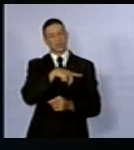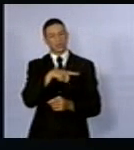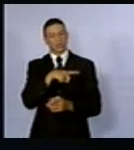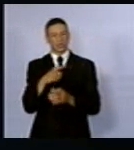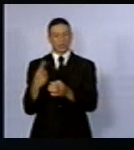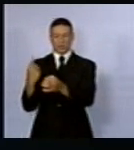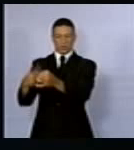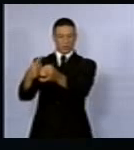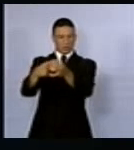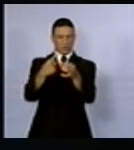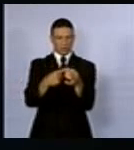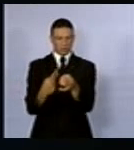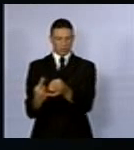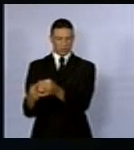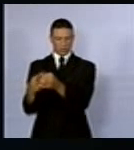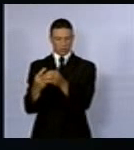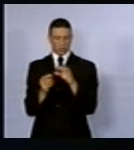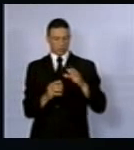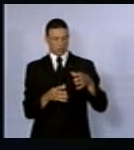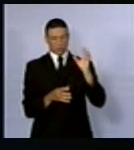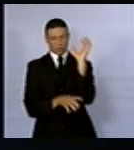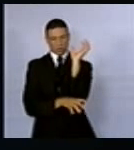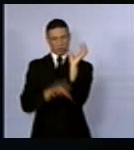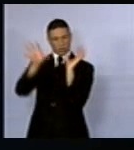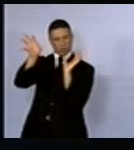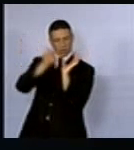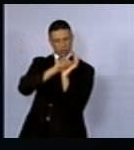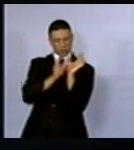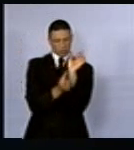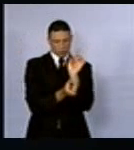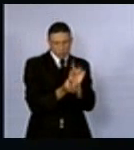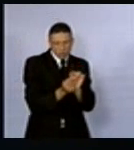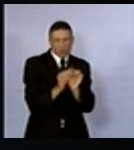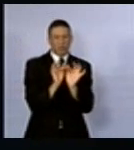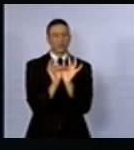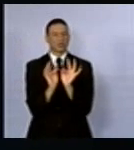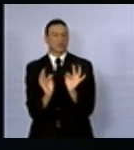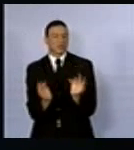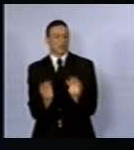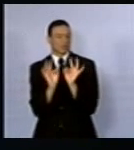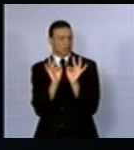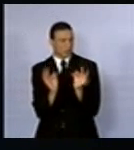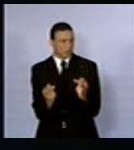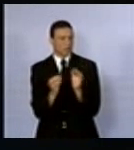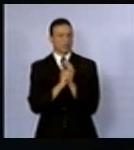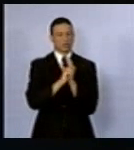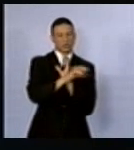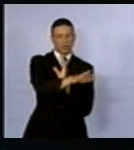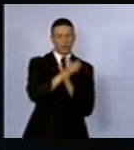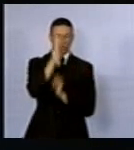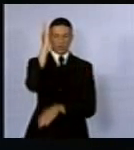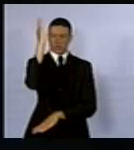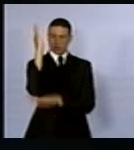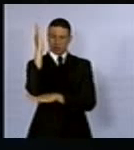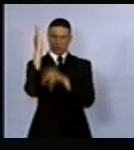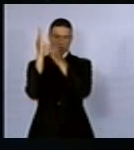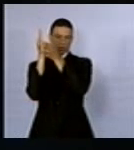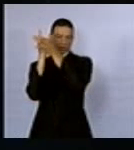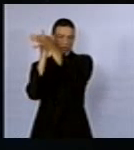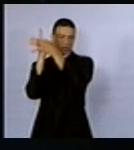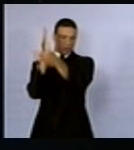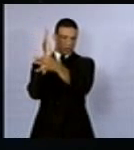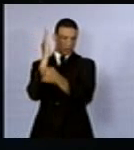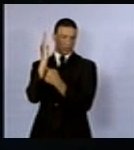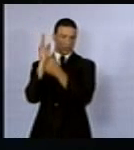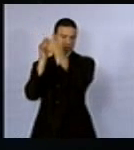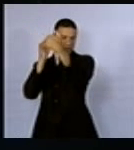nos chamados circuitos de distribuição, que são mais singelos, menos robustos, que estão nos postes. Elas acabam sendo